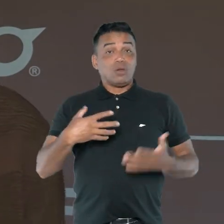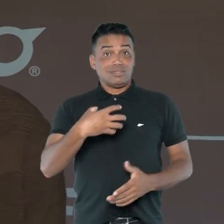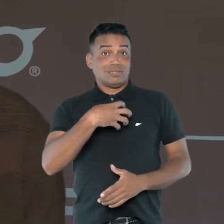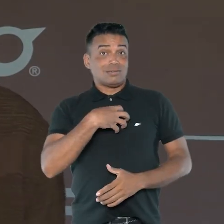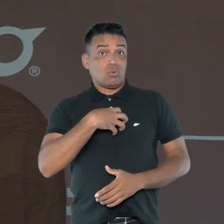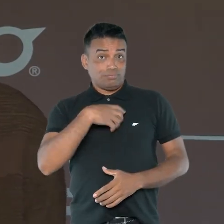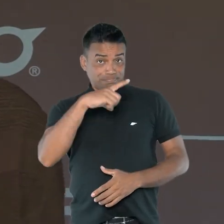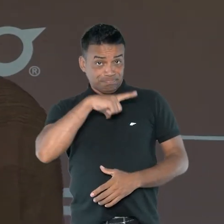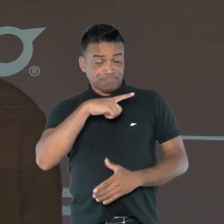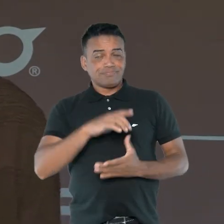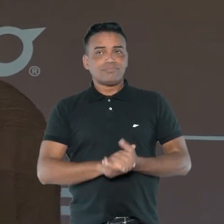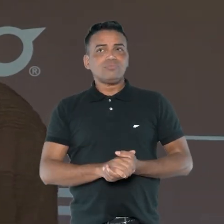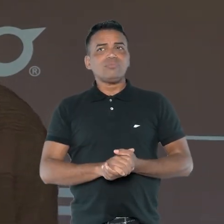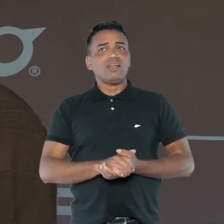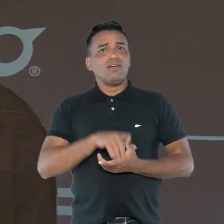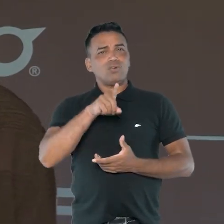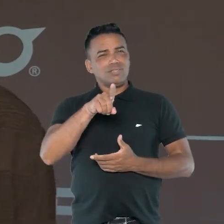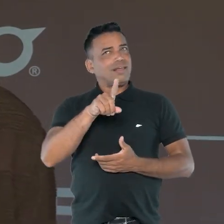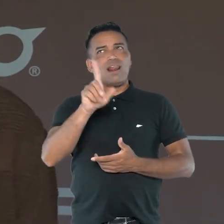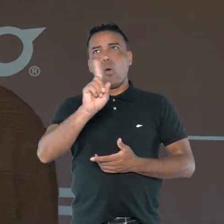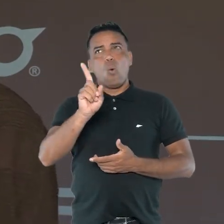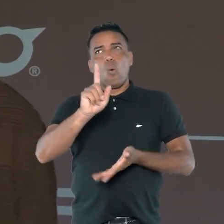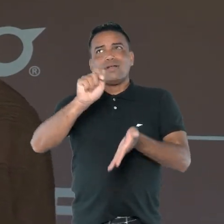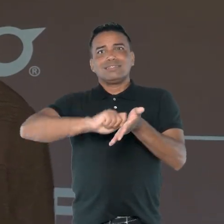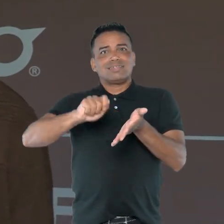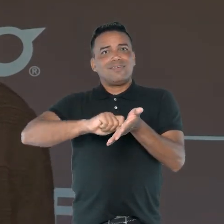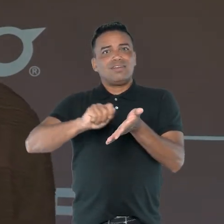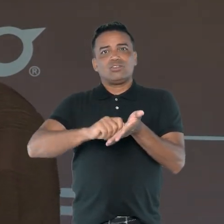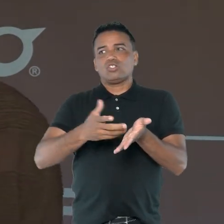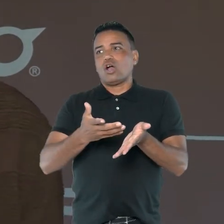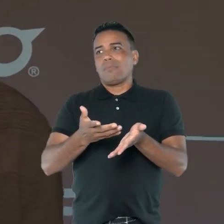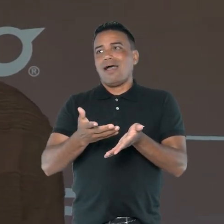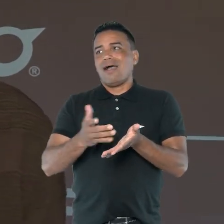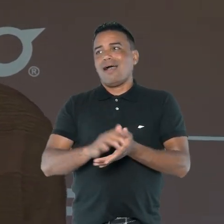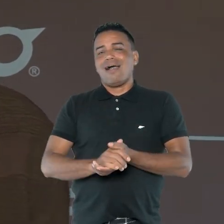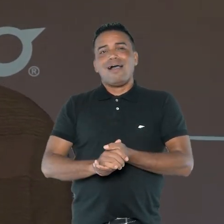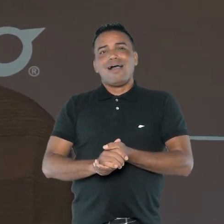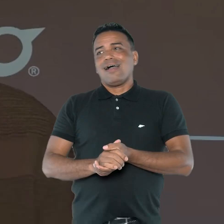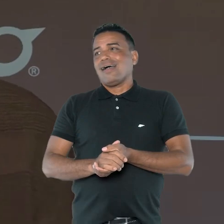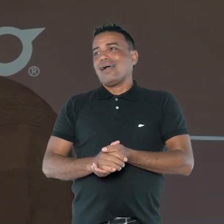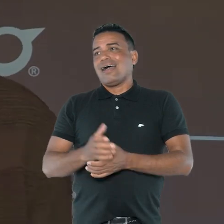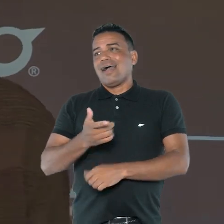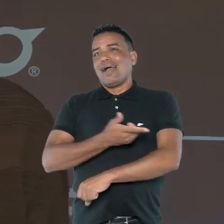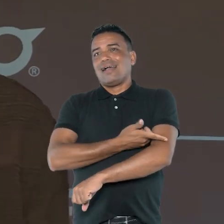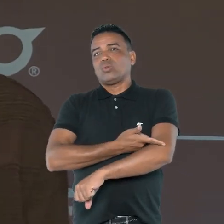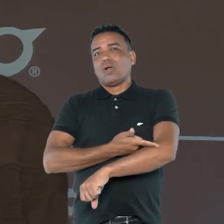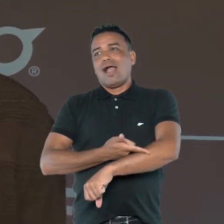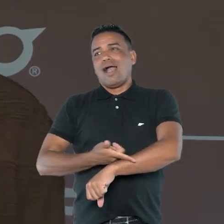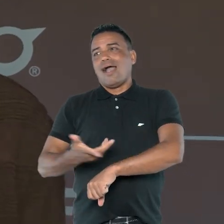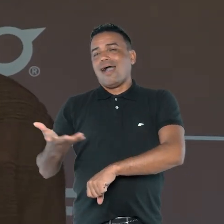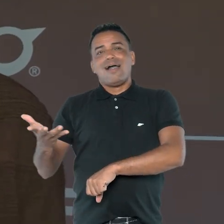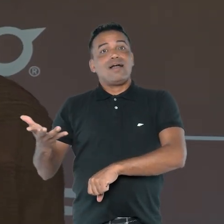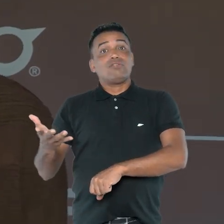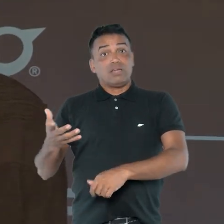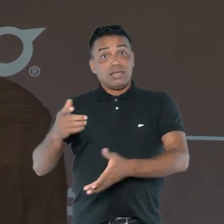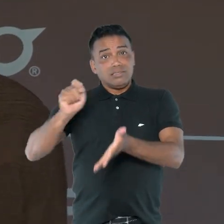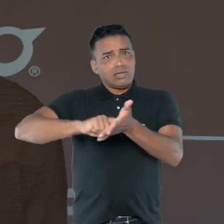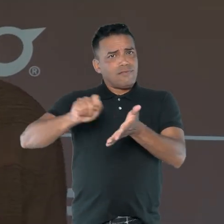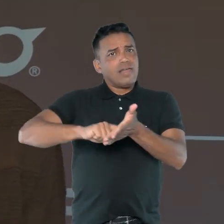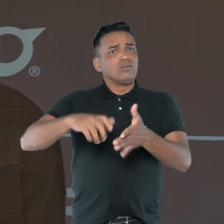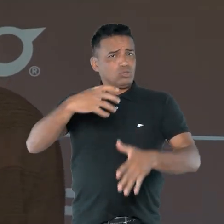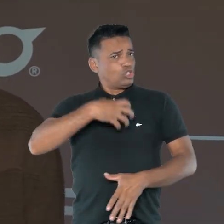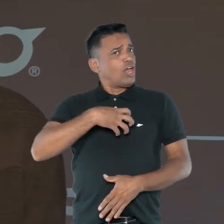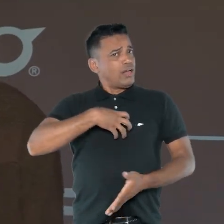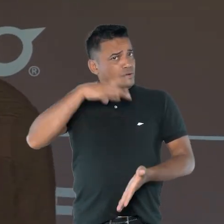entretenimento, para quem, né, muito, a sensação que eu tenho é que você não estava escrevendo muito para agradar, né, assim, a sensação que eu tenho é que você